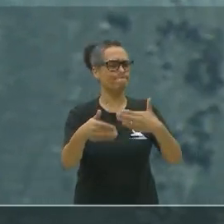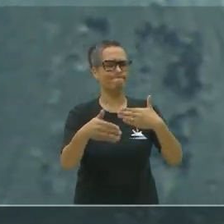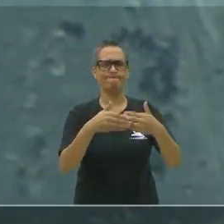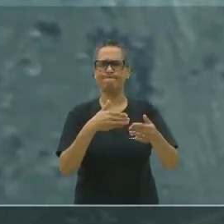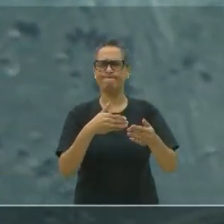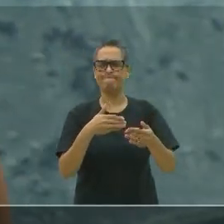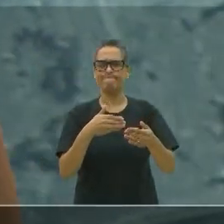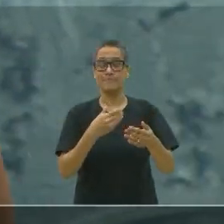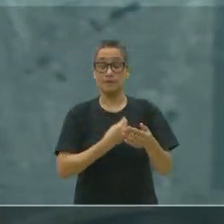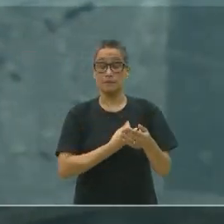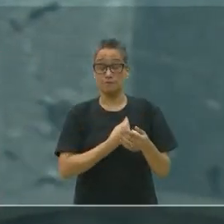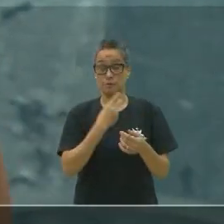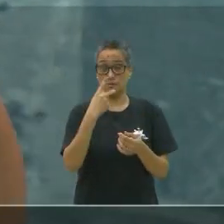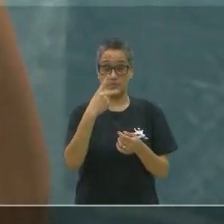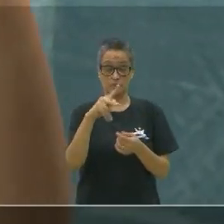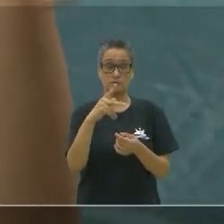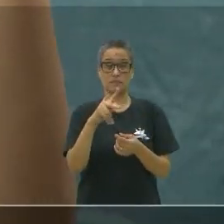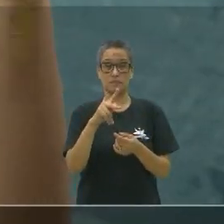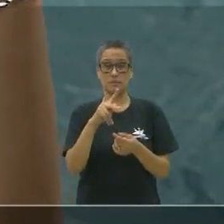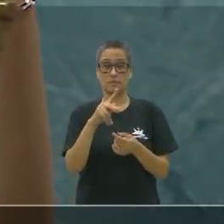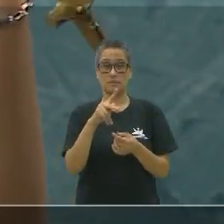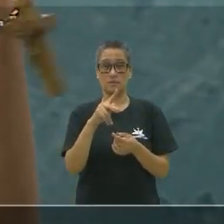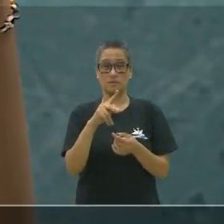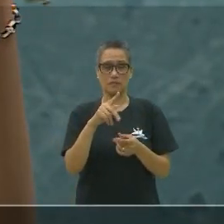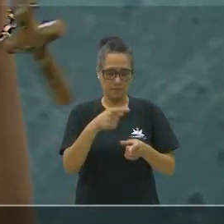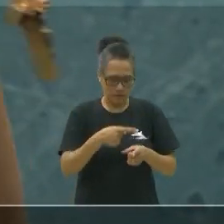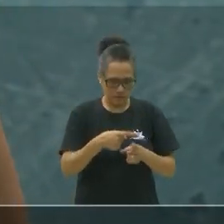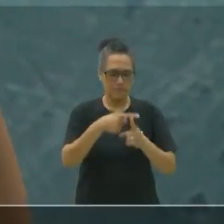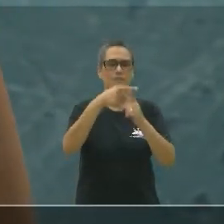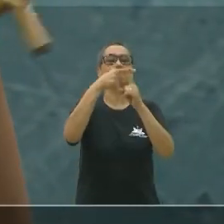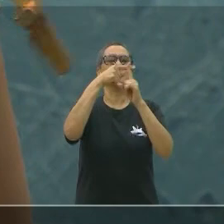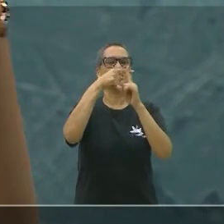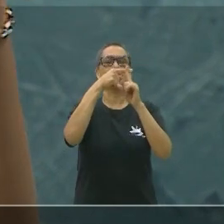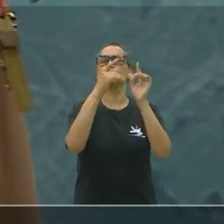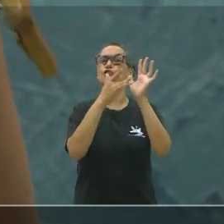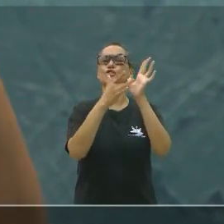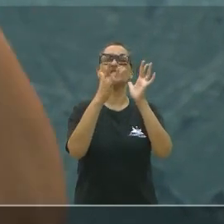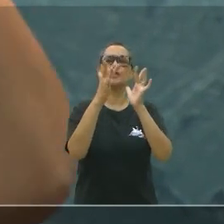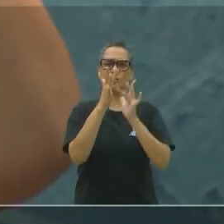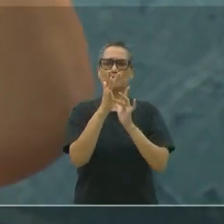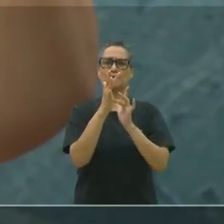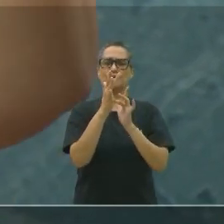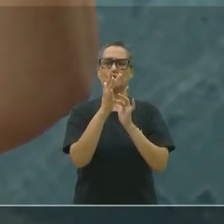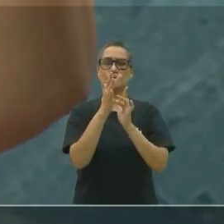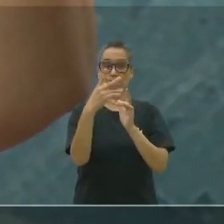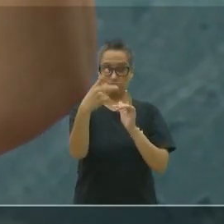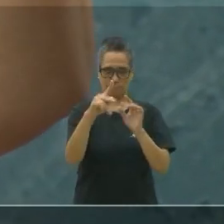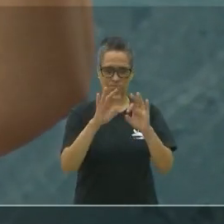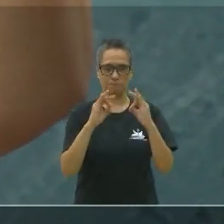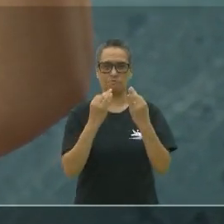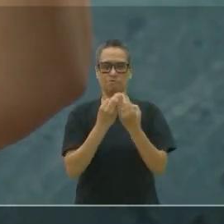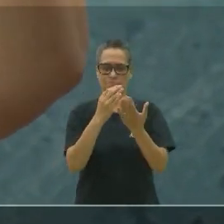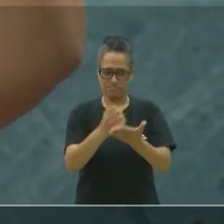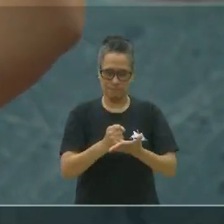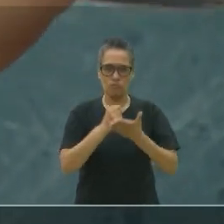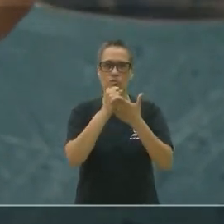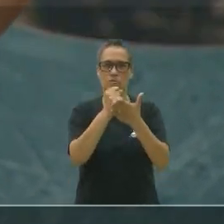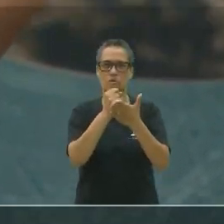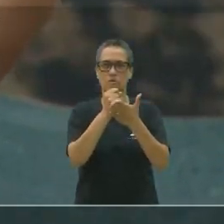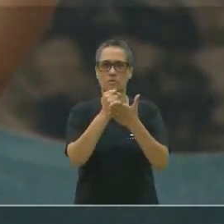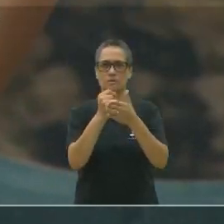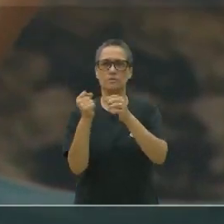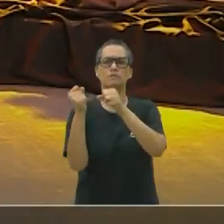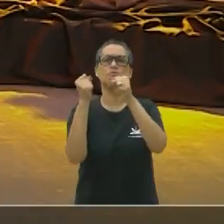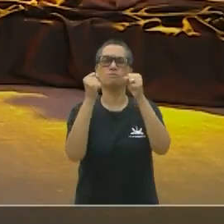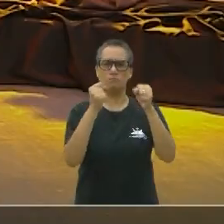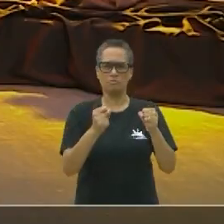pela tua vida lançada na cruz, tua família será salva. Pelo poder do